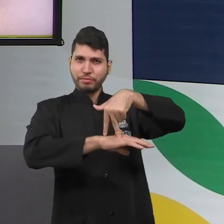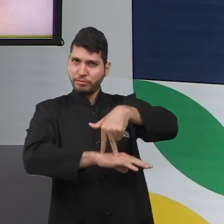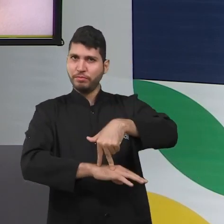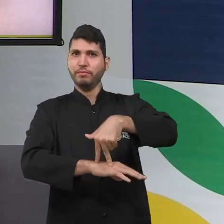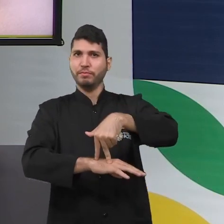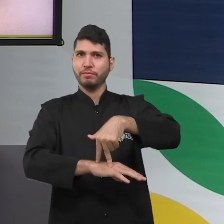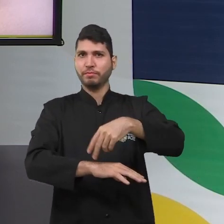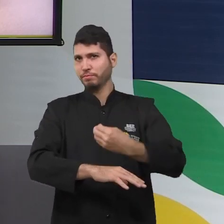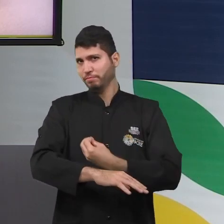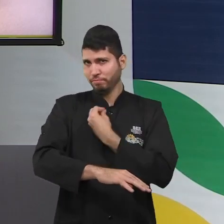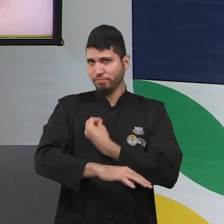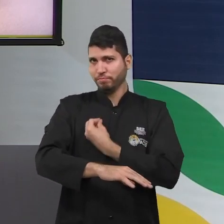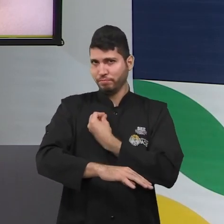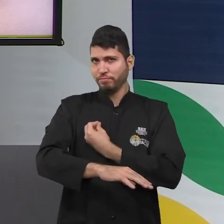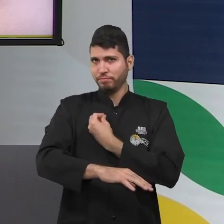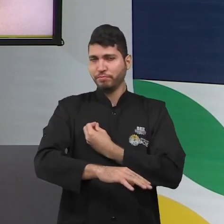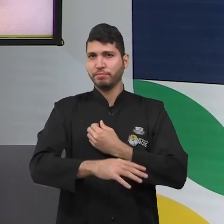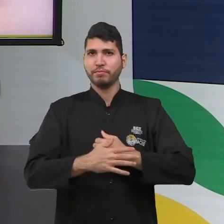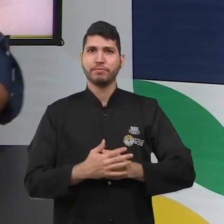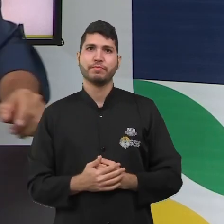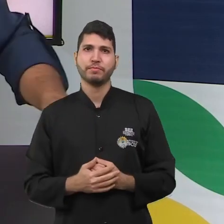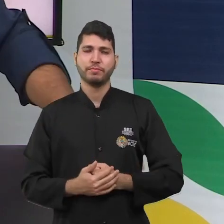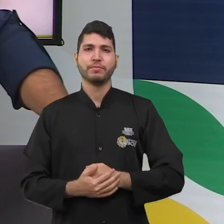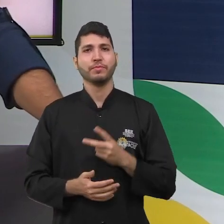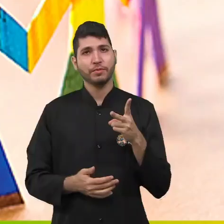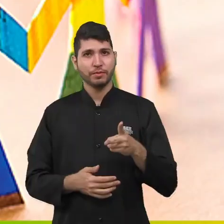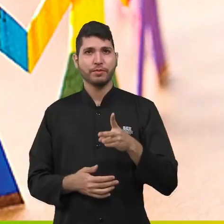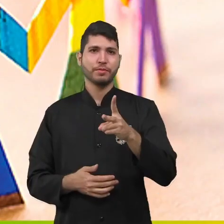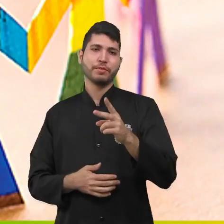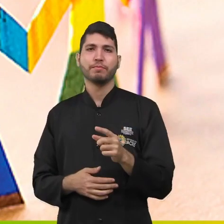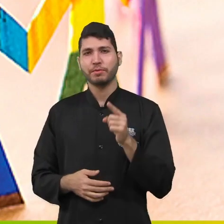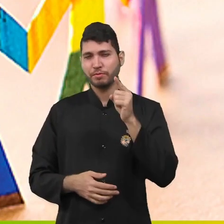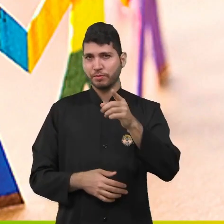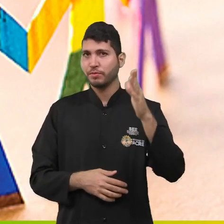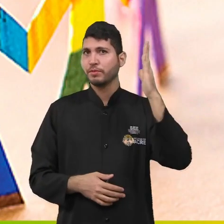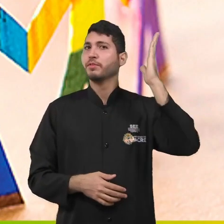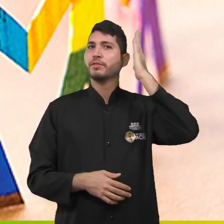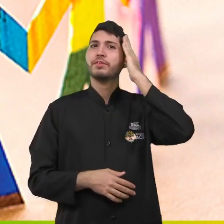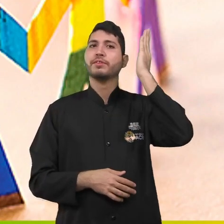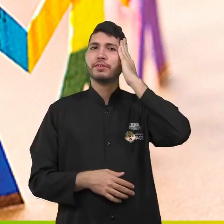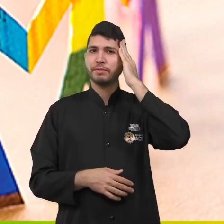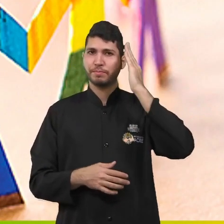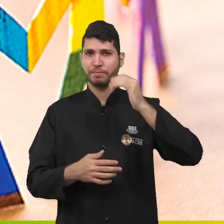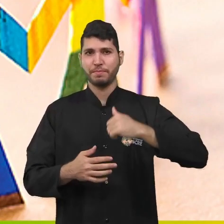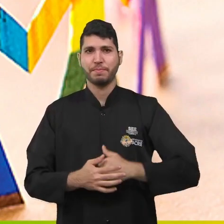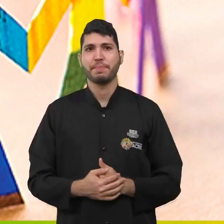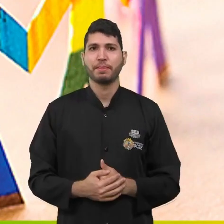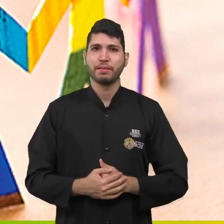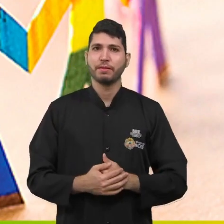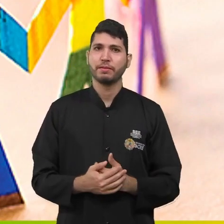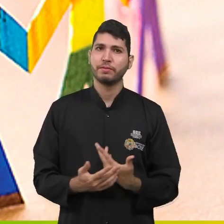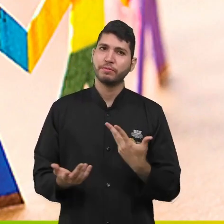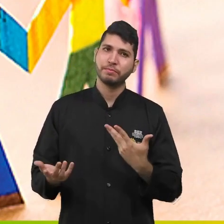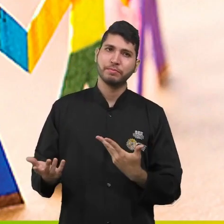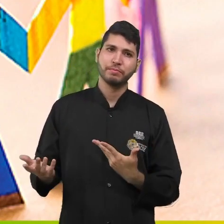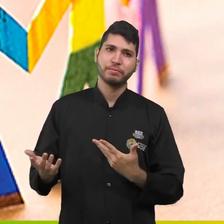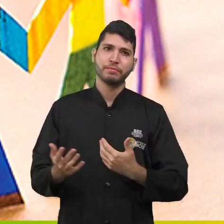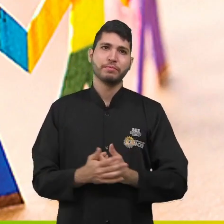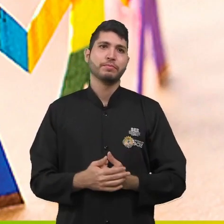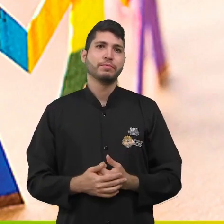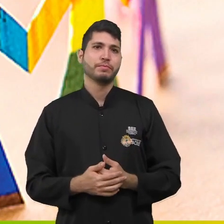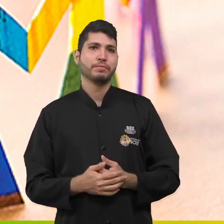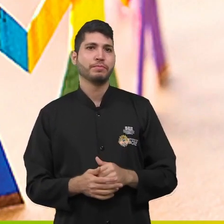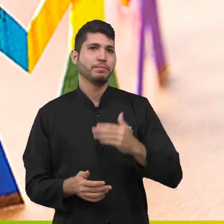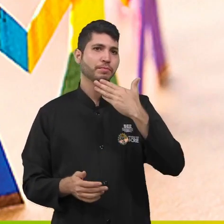Está correlacionando? Se não conseguiu, vamos avançar aqui na tela que você vai entender melhor ainda. Por que conhecer esses projetos? Ampliar o